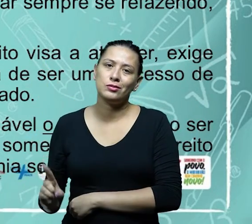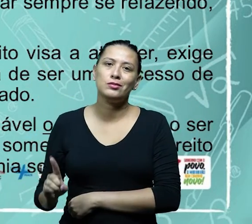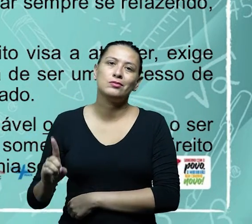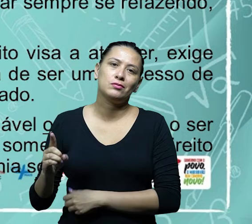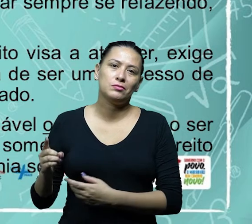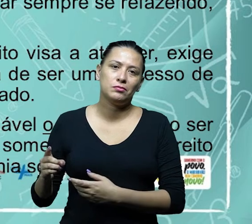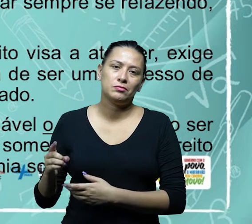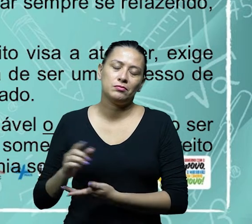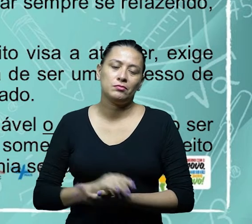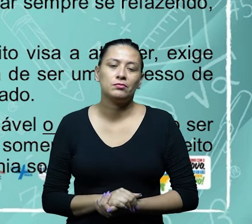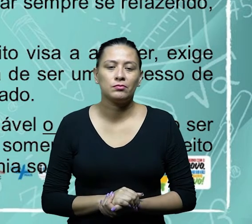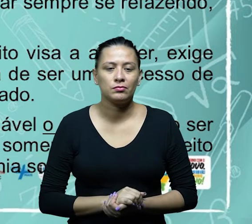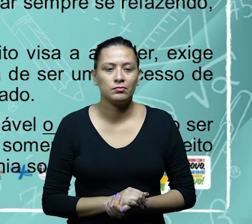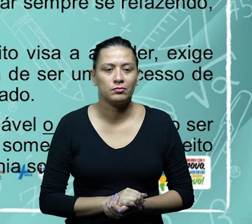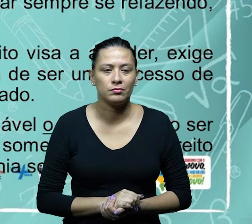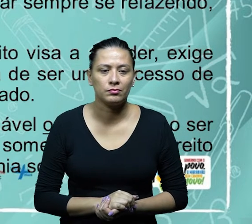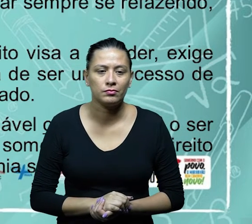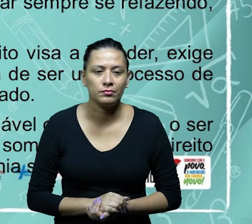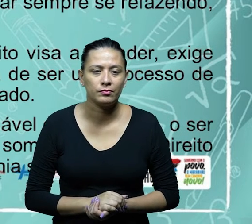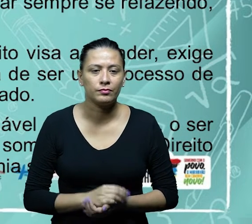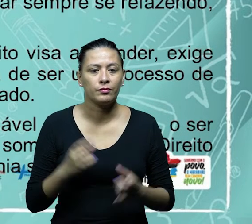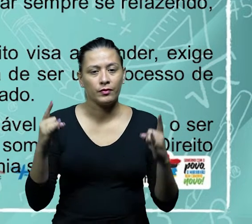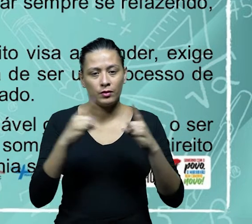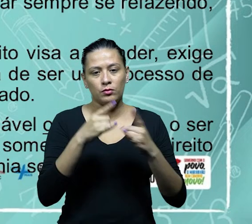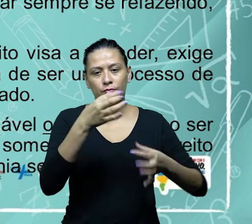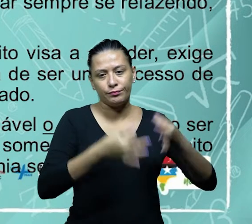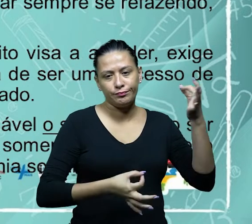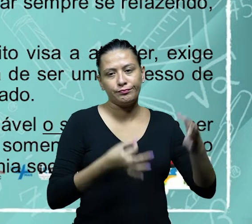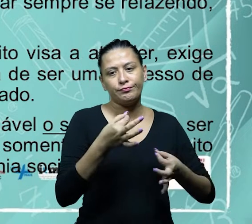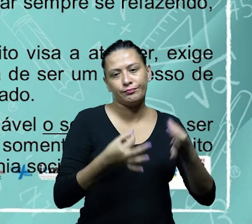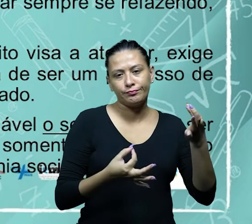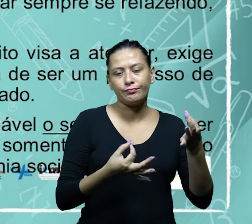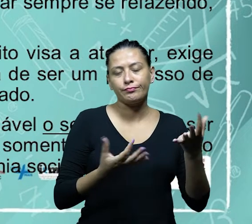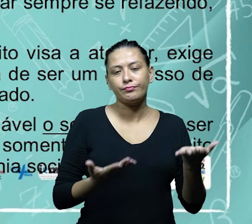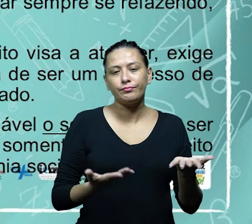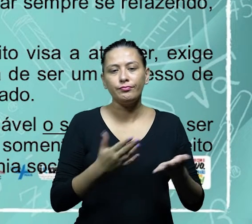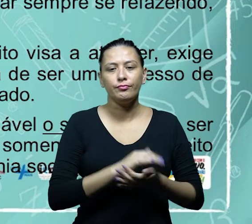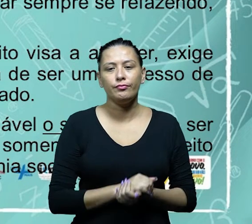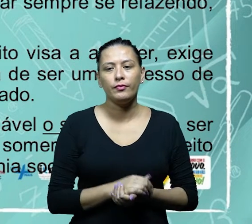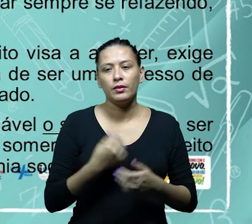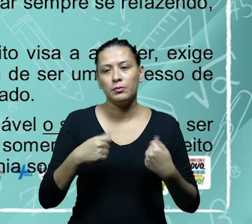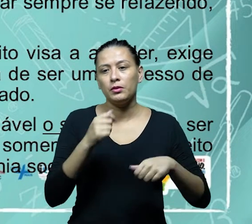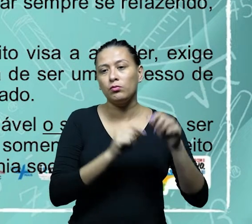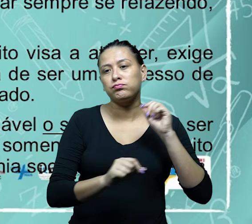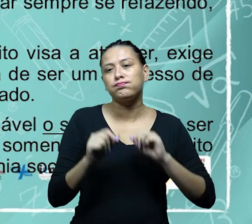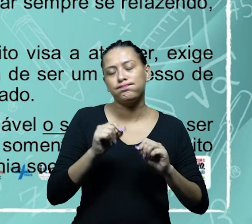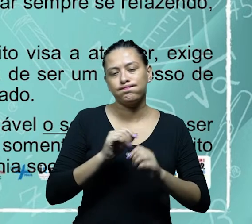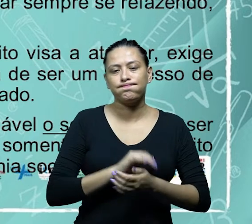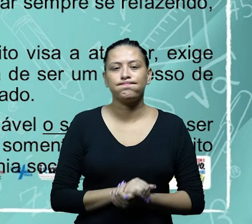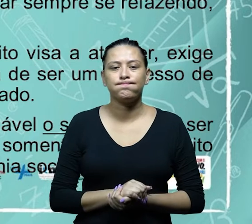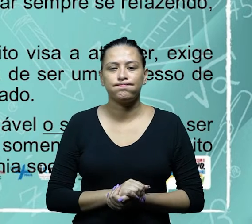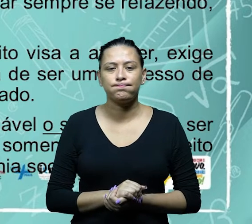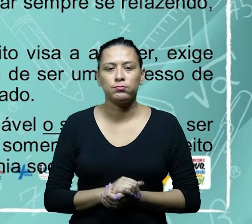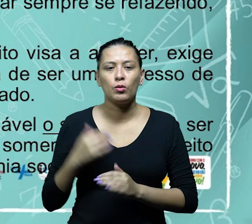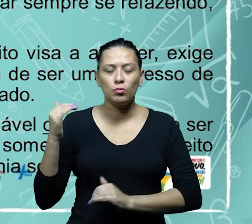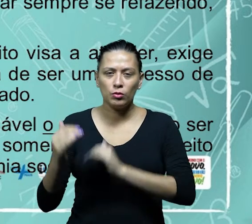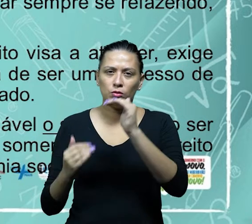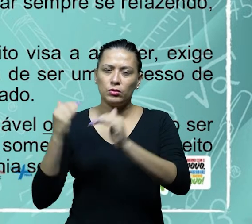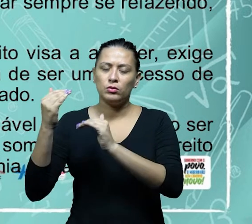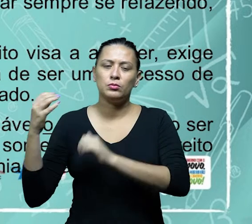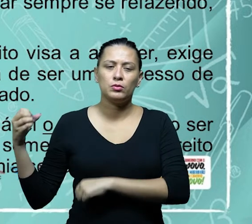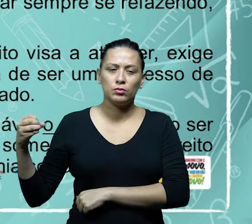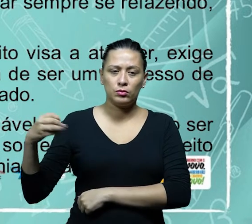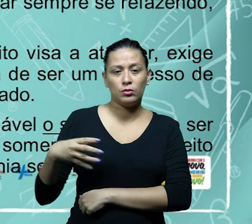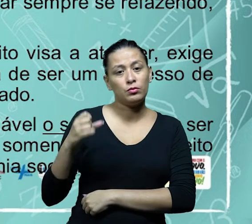ordem ordem paz segurança justiça que os direitos Visa atender exige um processo procedimento sempre